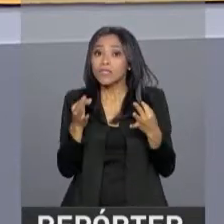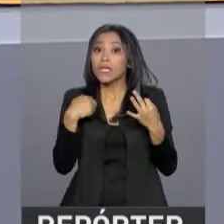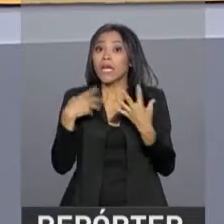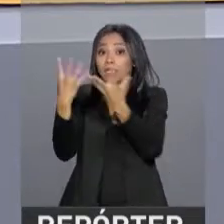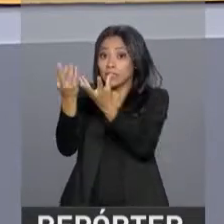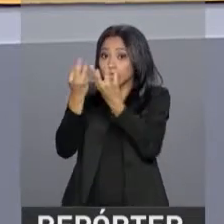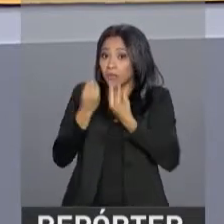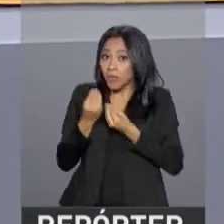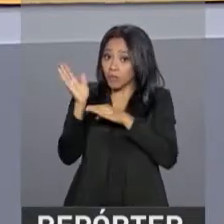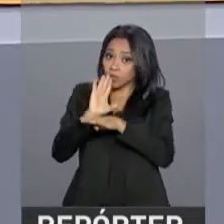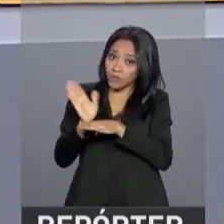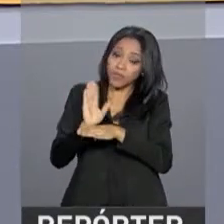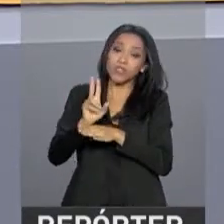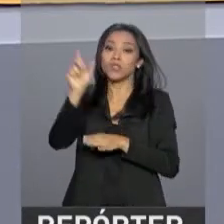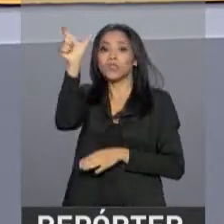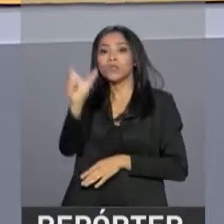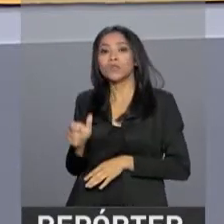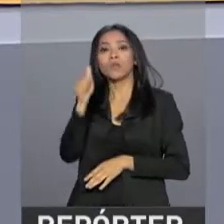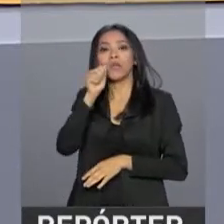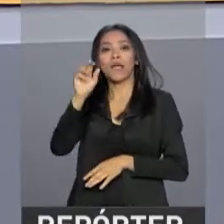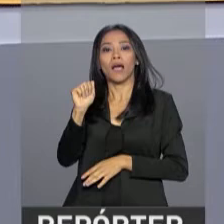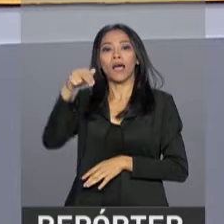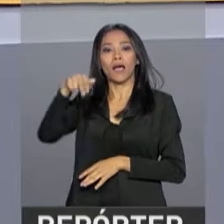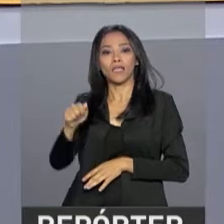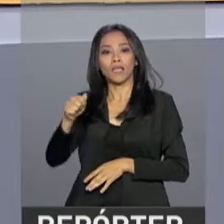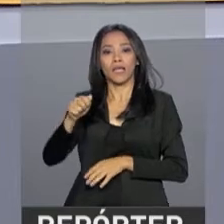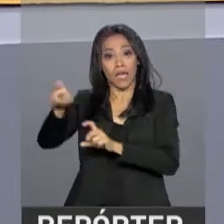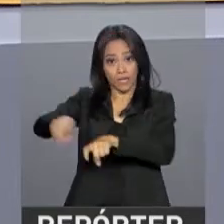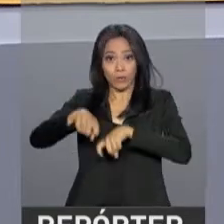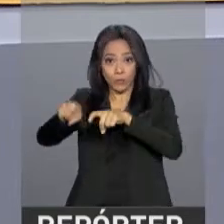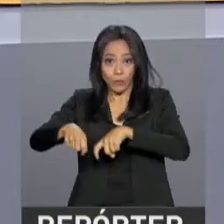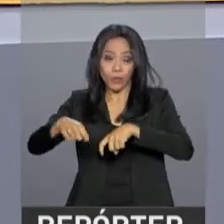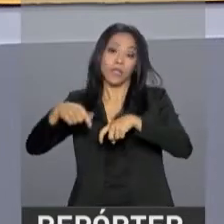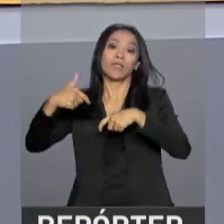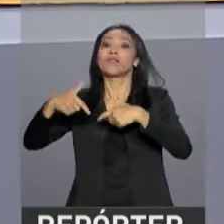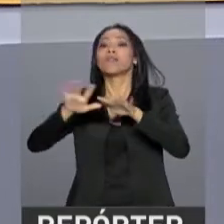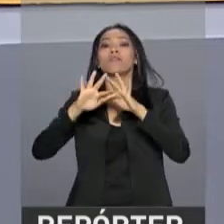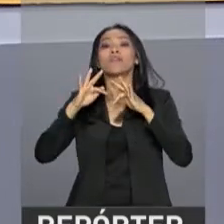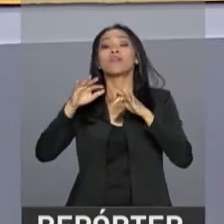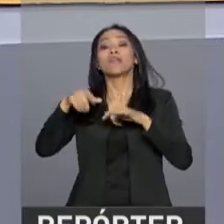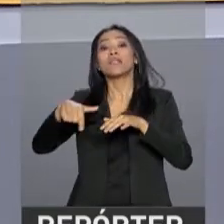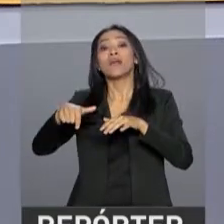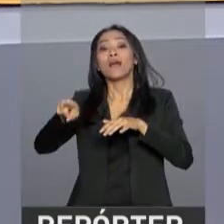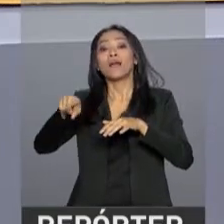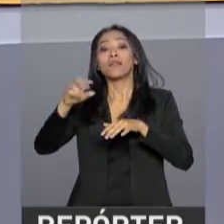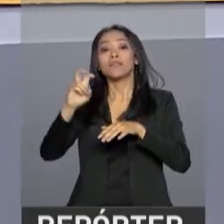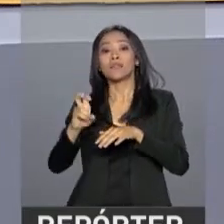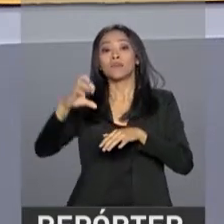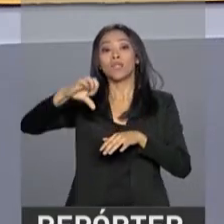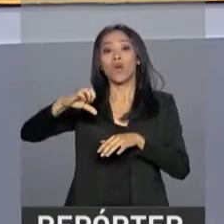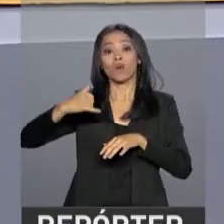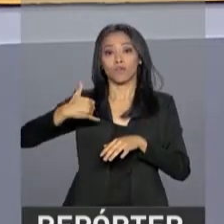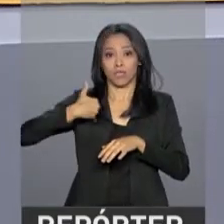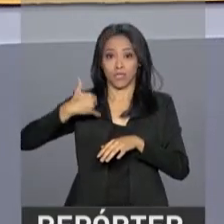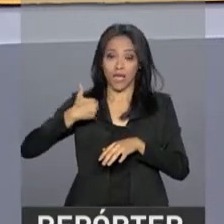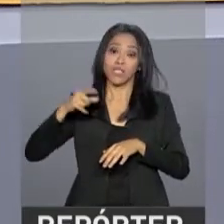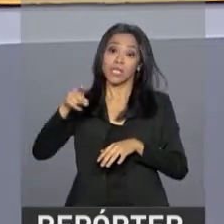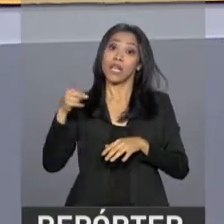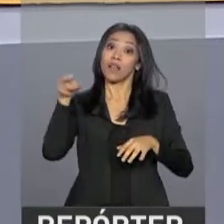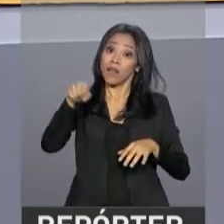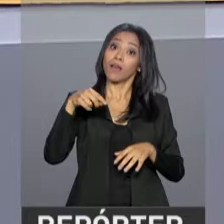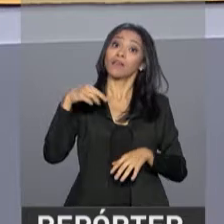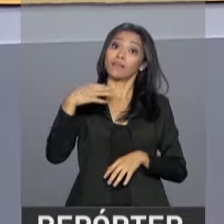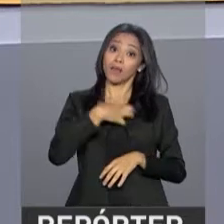da Ana de Jesus Rocha, agricultora familiar de 59 anos, moradora lá de Macaúnas, na Bahia. Por lá, a energia elétrica